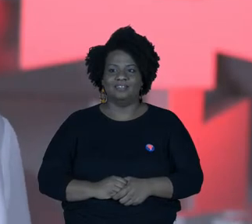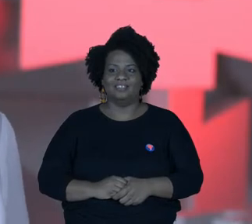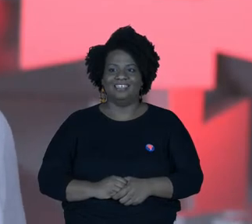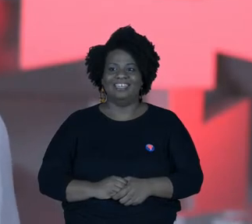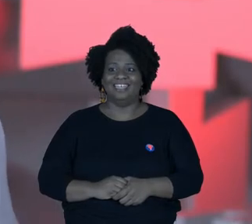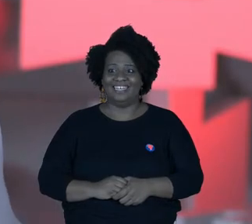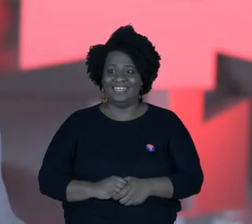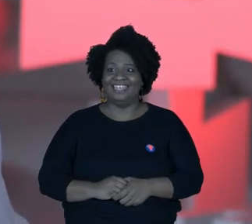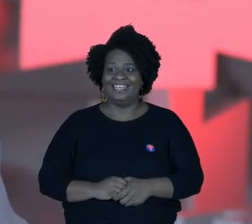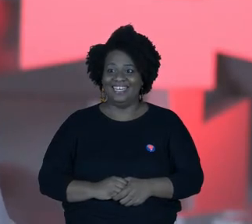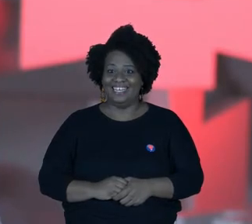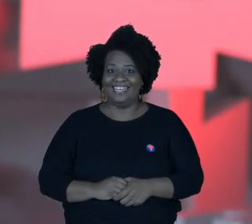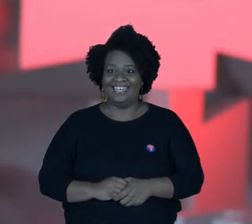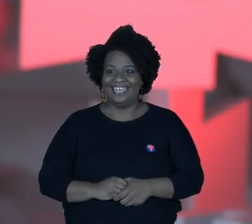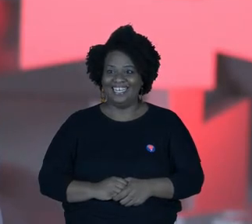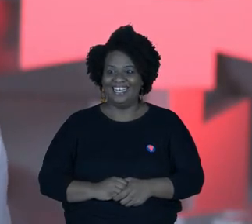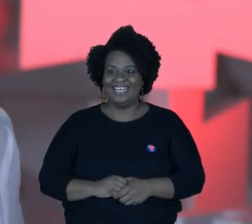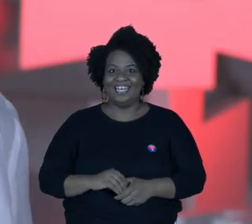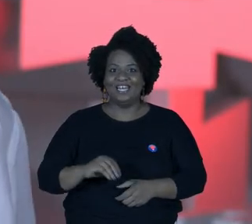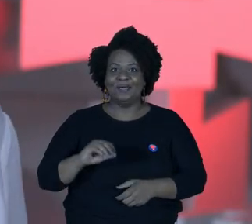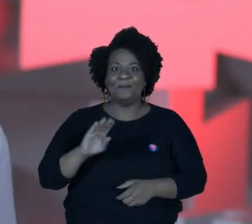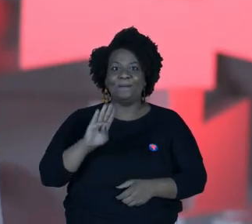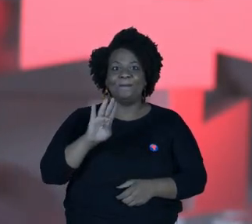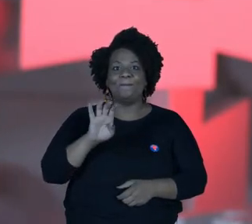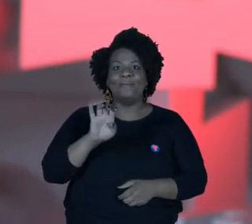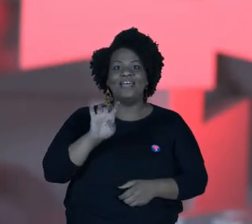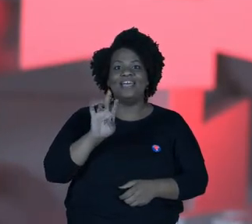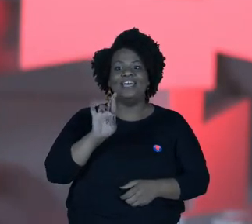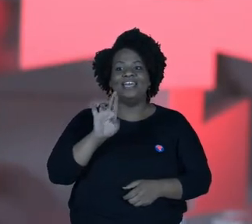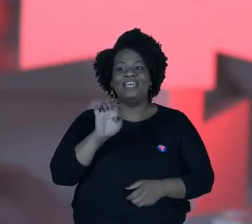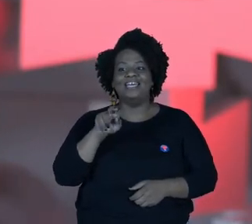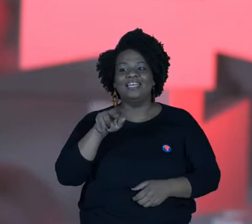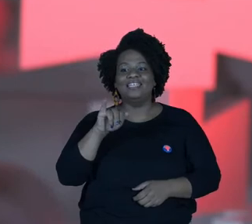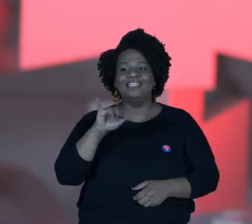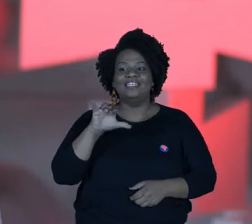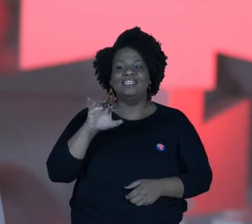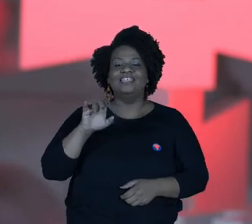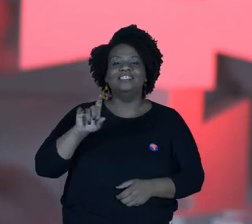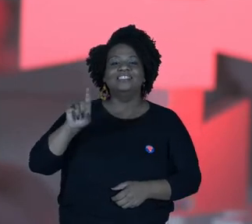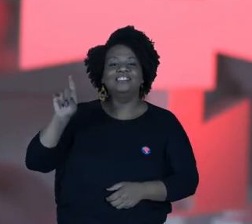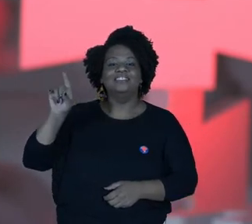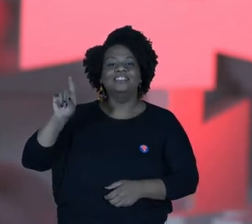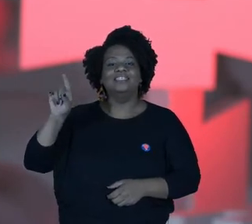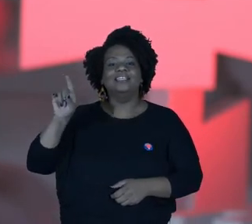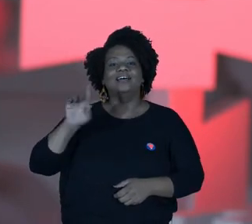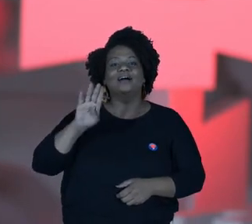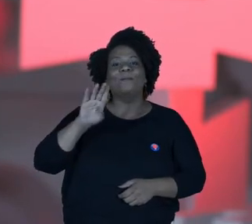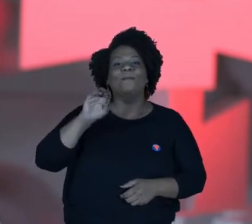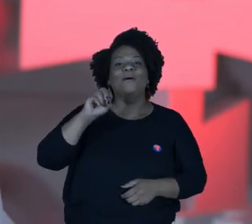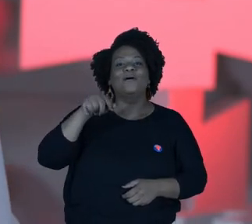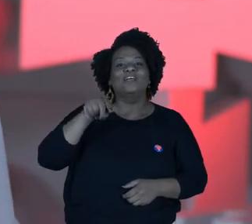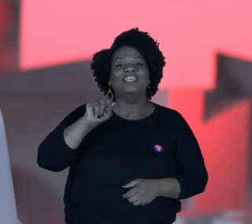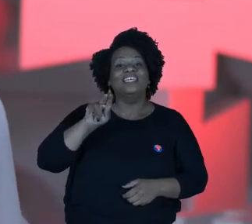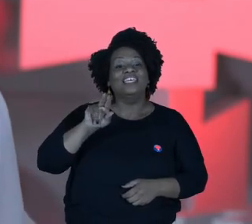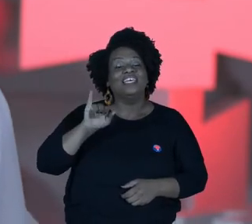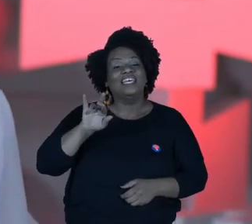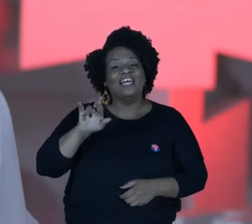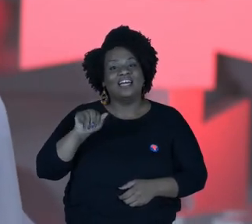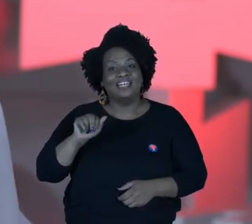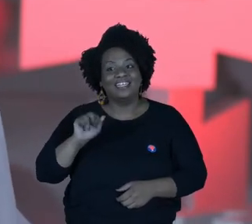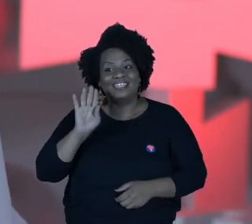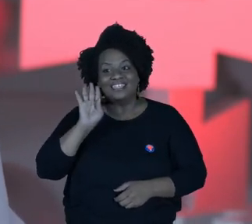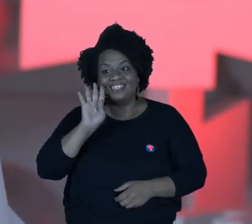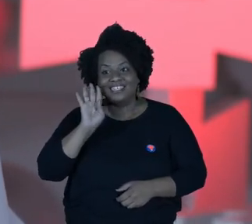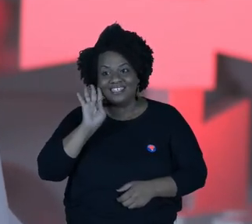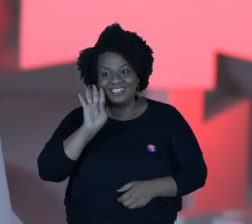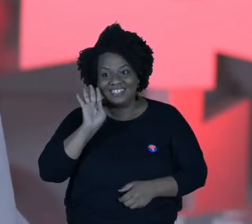Então, Berenice, ela lá de Boquira, ao interior da Bahia, que massa. Ela é